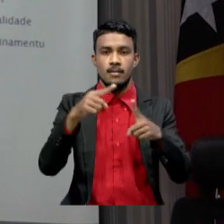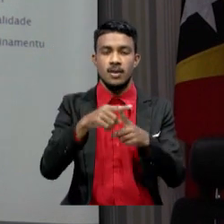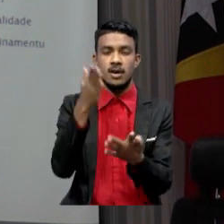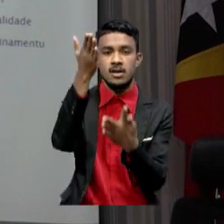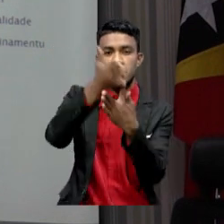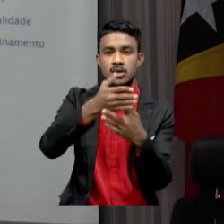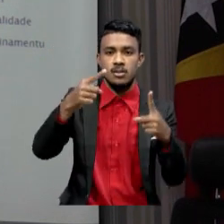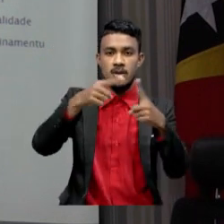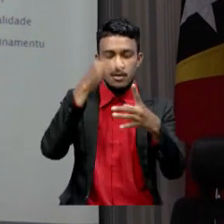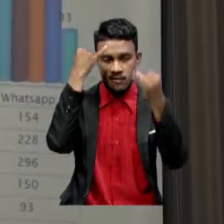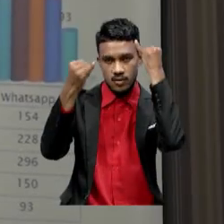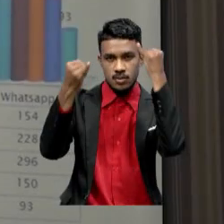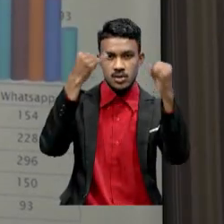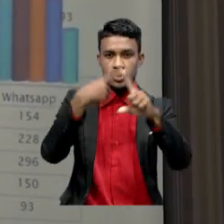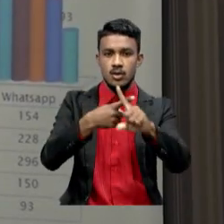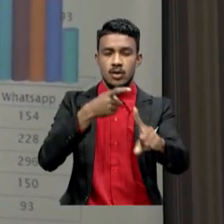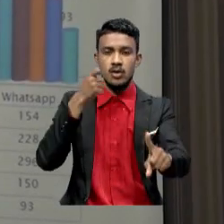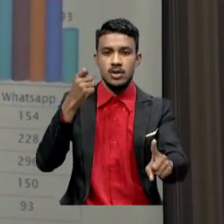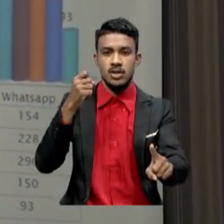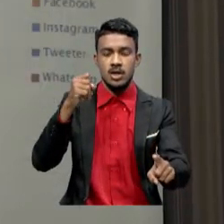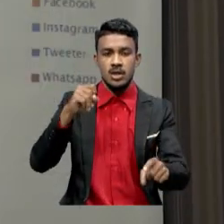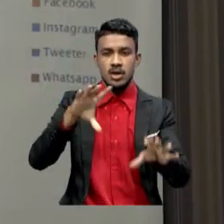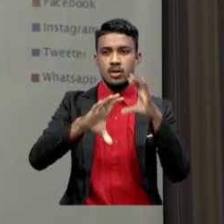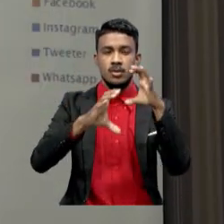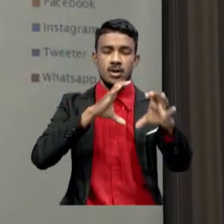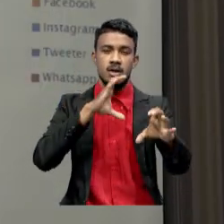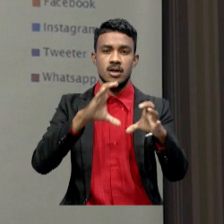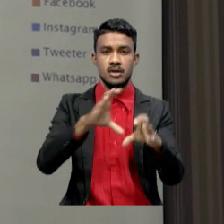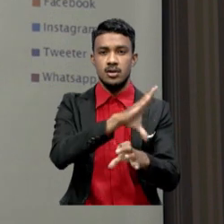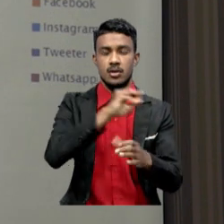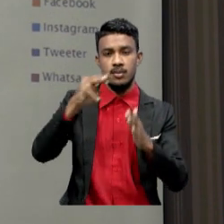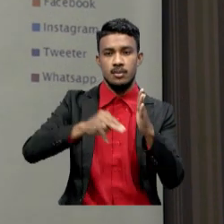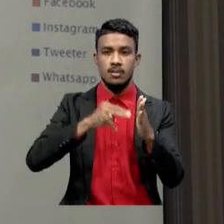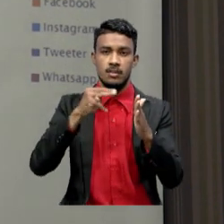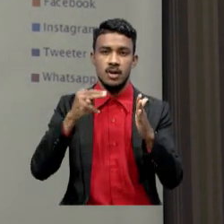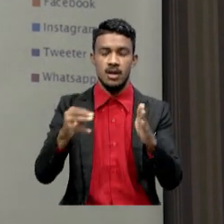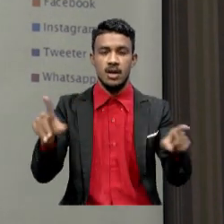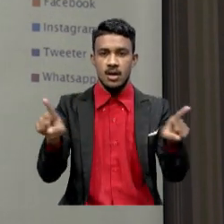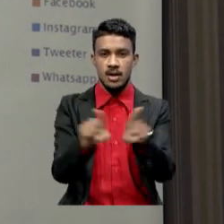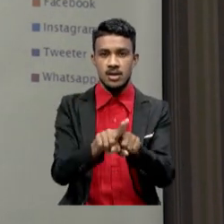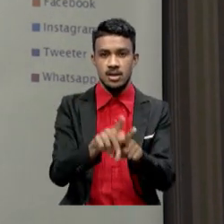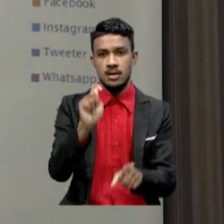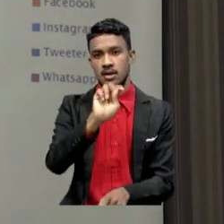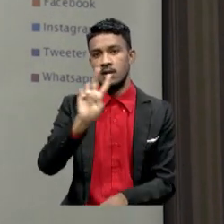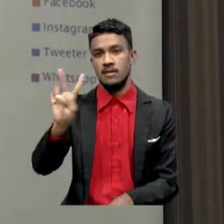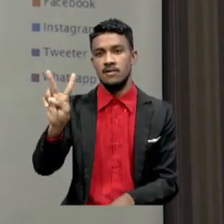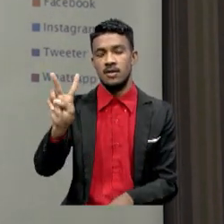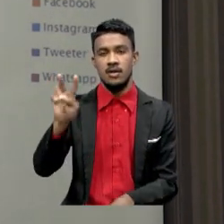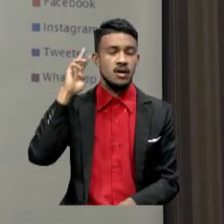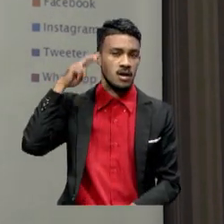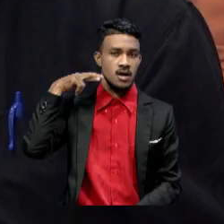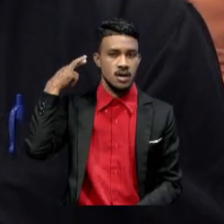ba informasaun husi meios komunikasaun sosial, media elektronika, hanesang, televisaun,